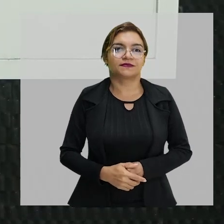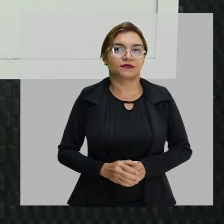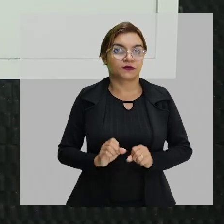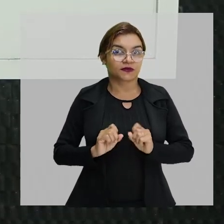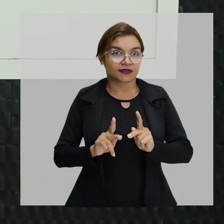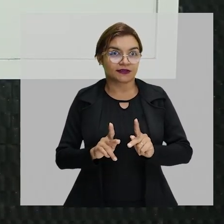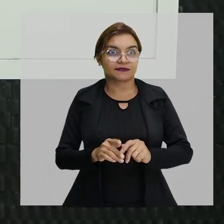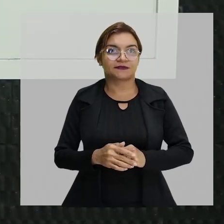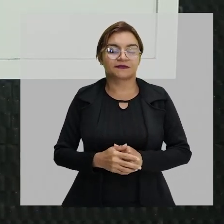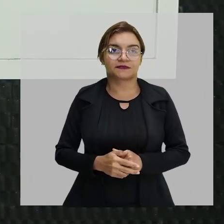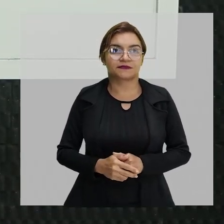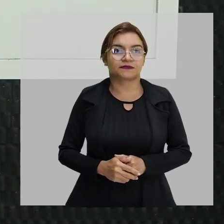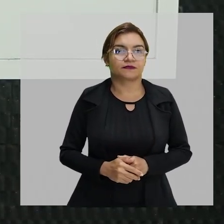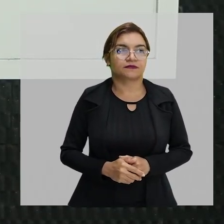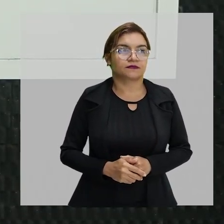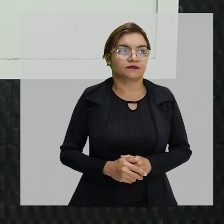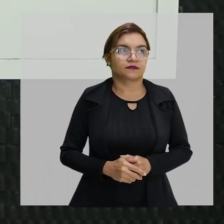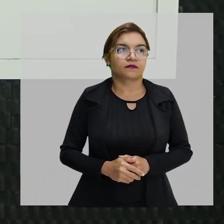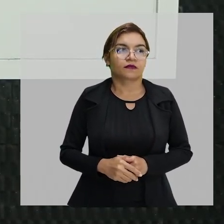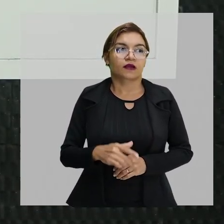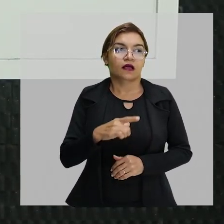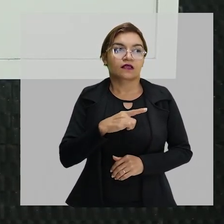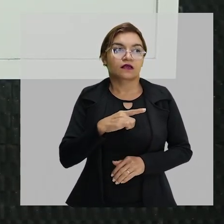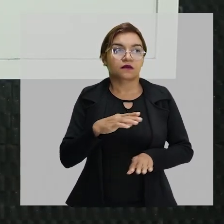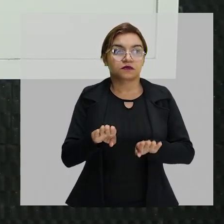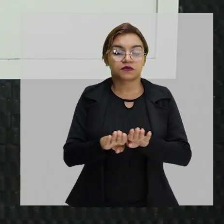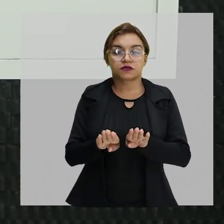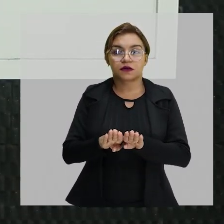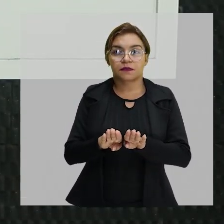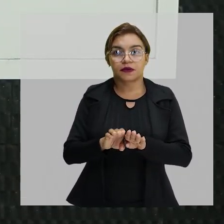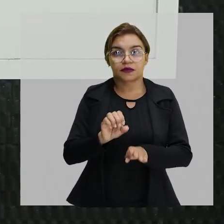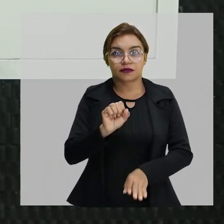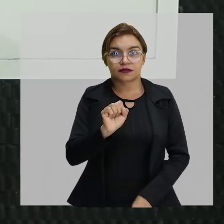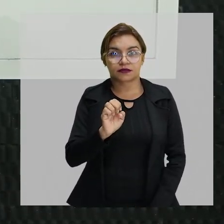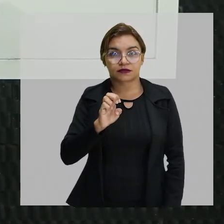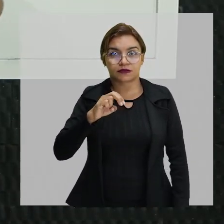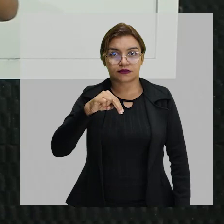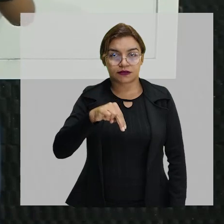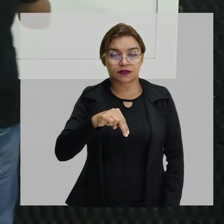certo? Aqui nós temos a diferença, o seno, né?